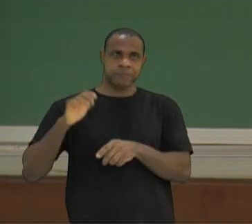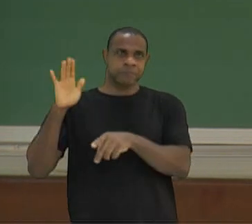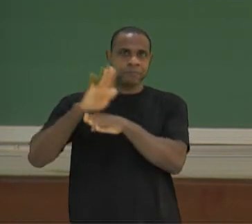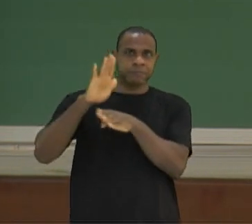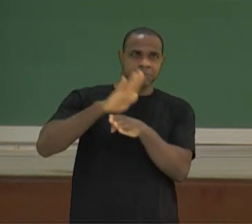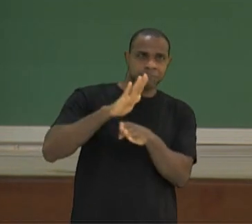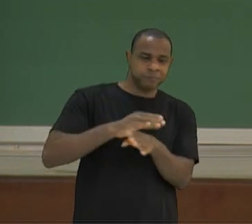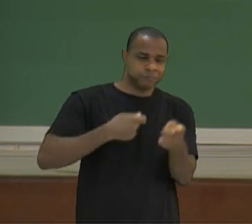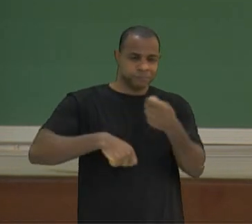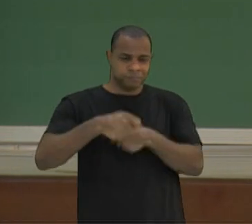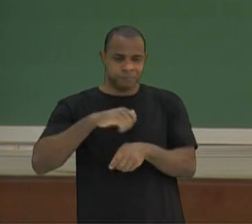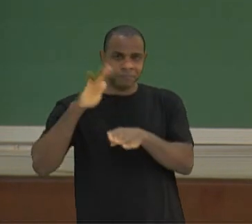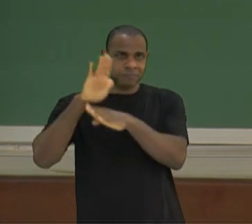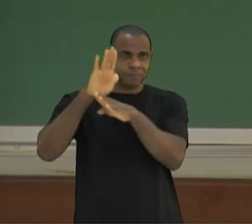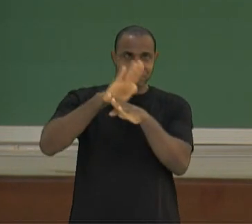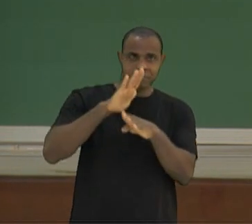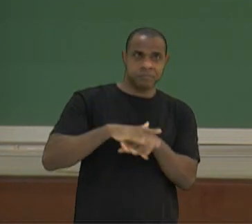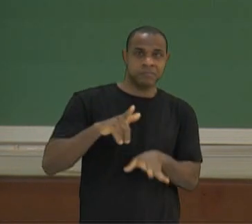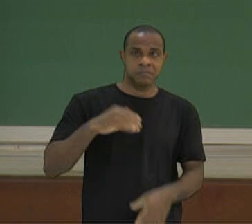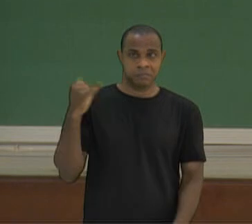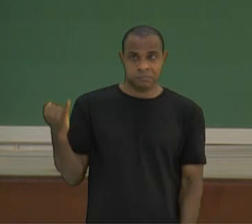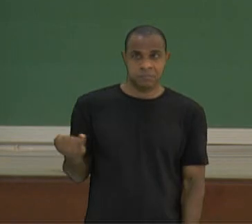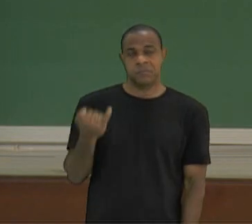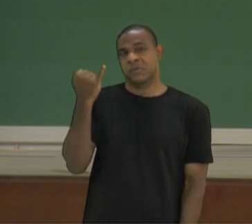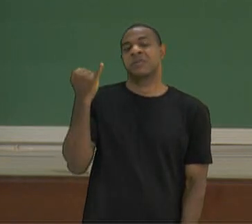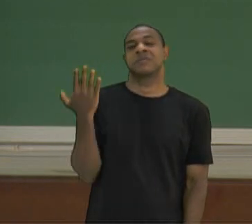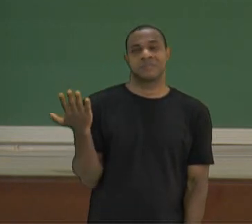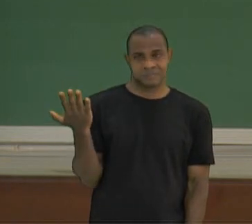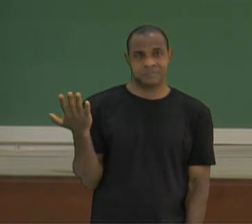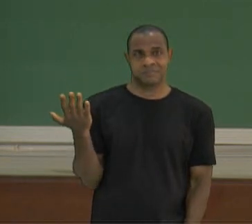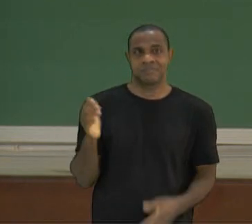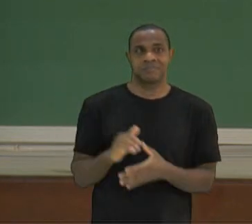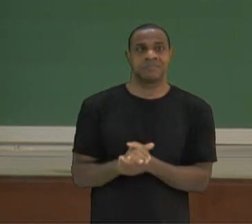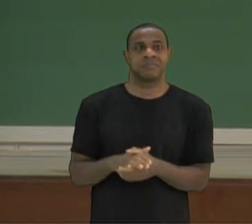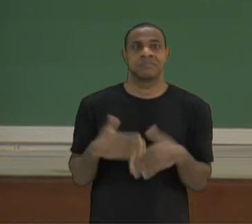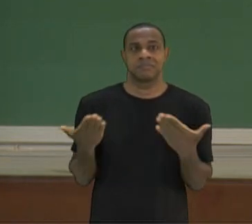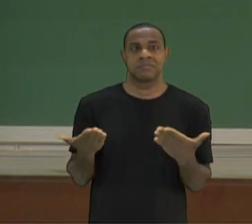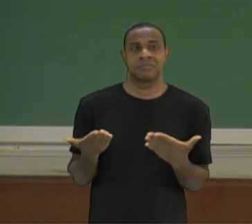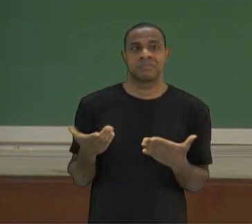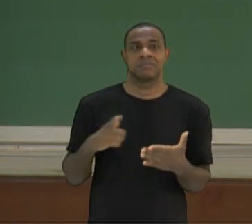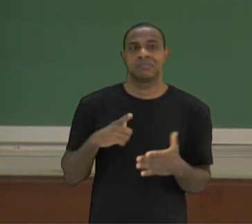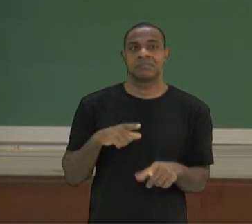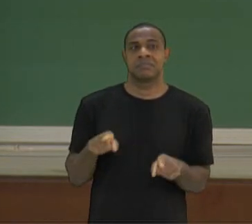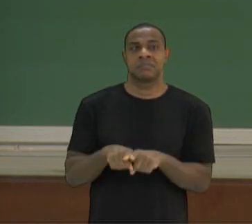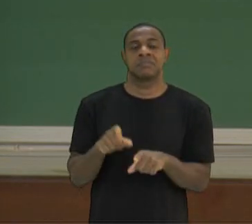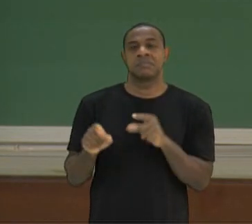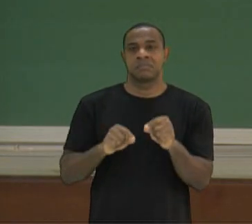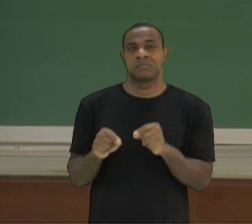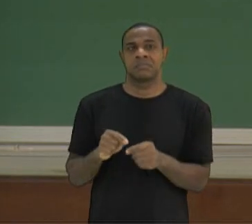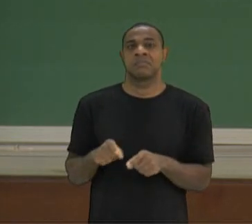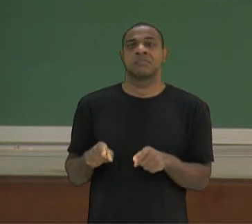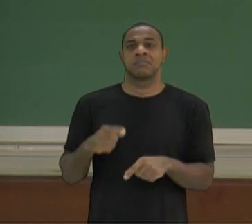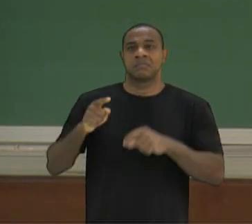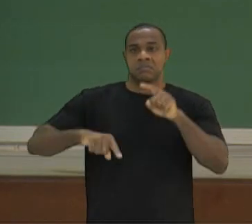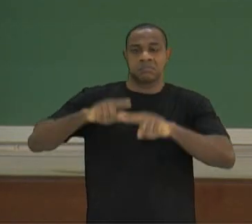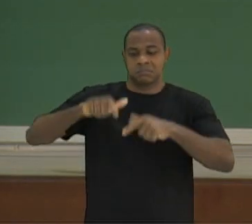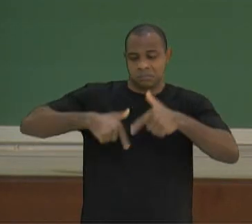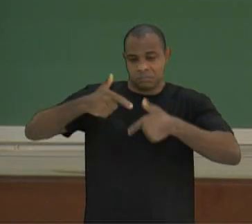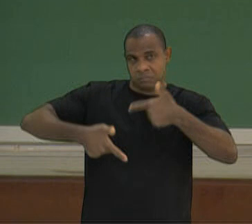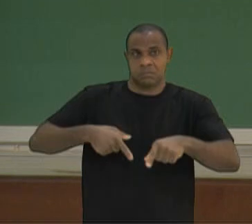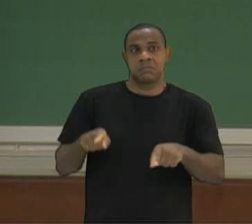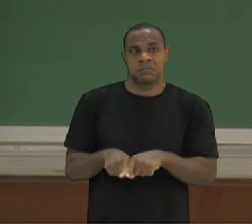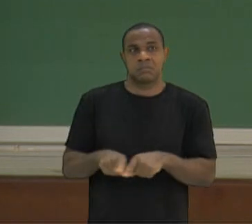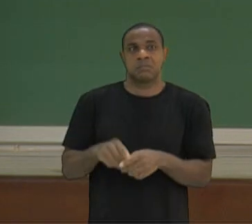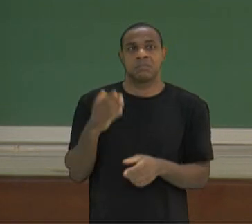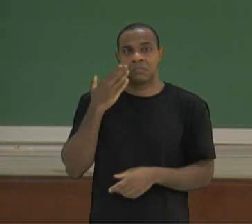administrar o Estado, esse já é um fator que vai destacar ela em relação às outras. E aí os fatores de oferta de produtos e serviços também. Aí nós